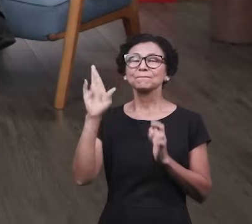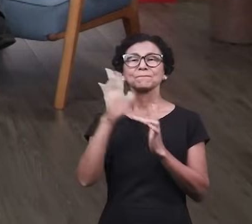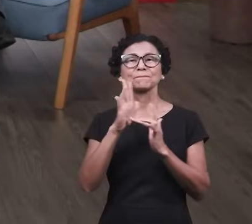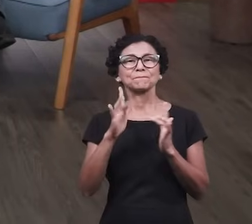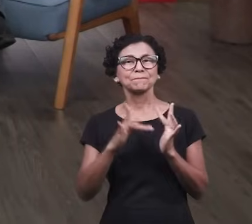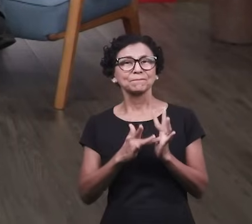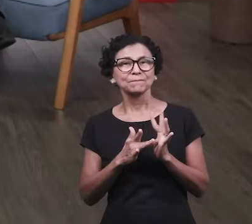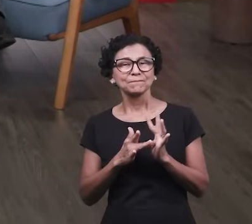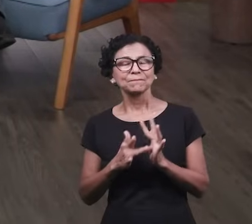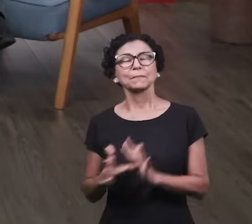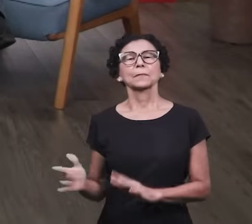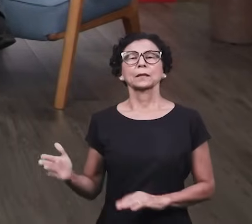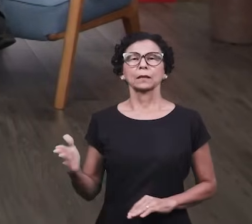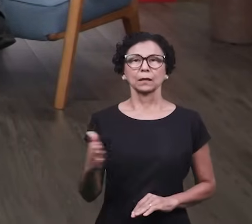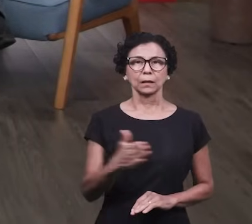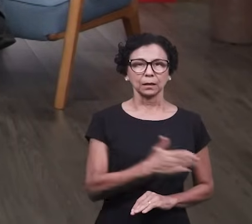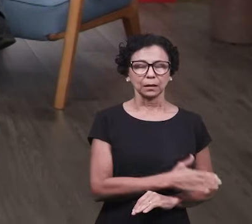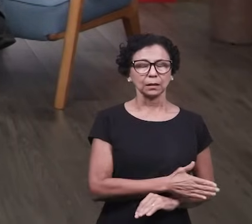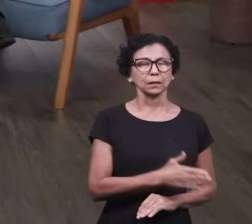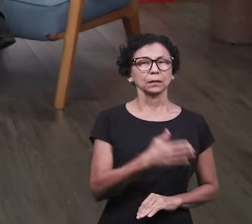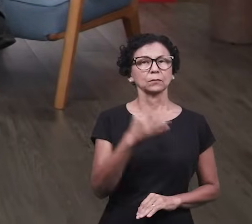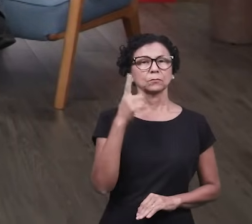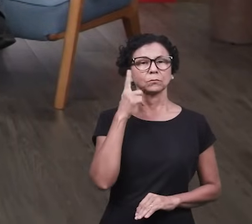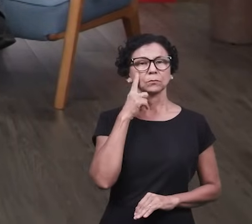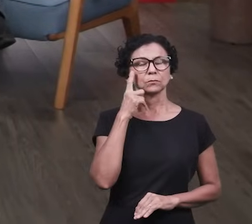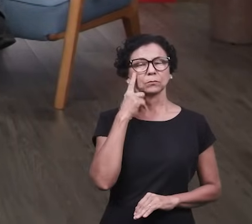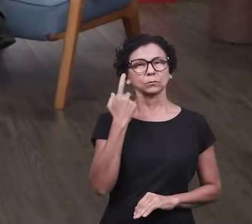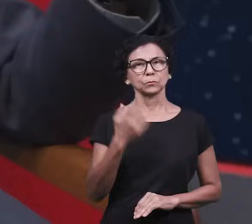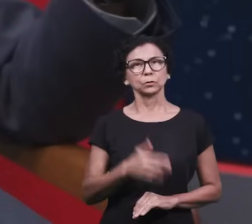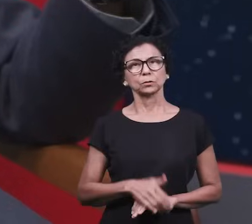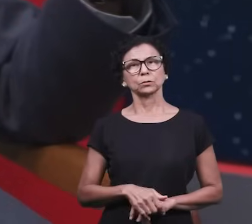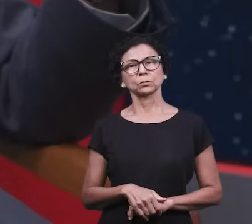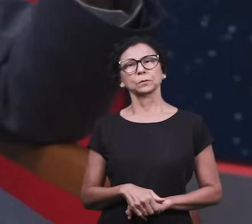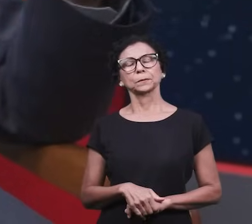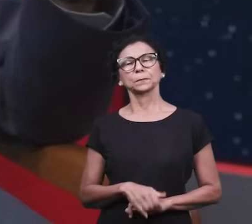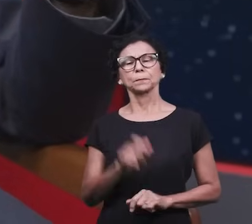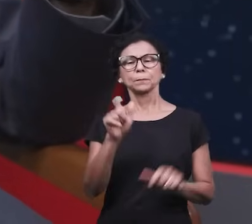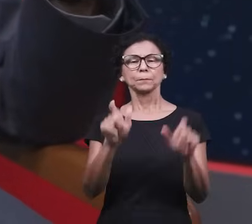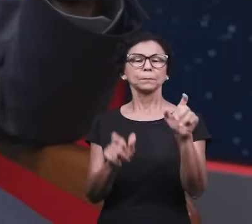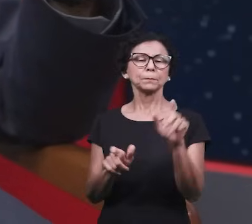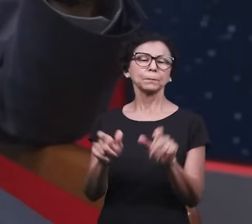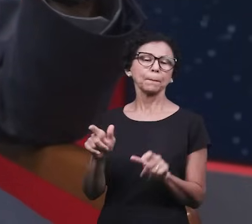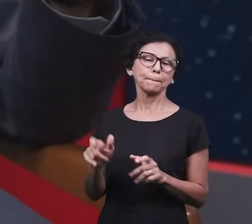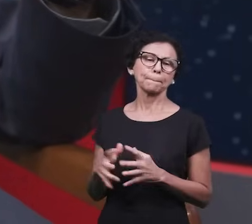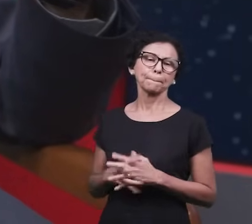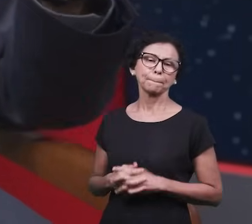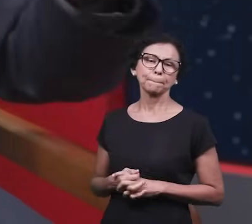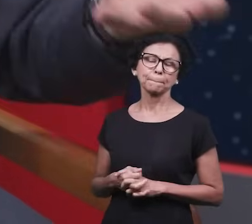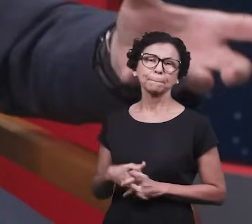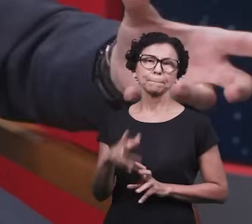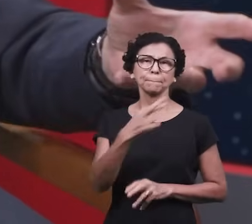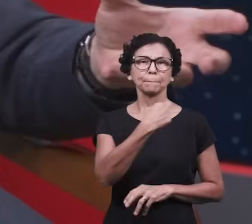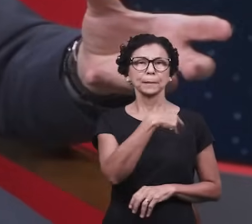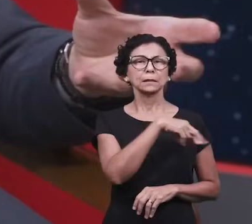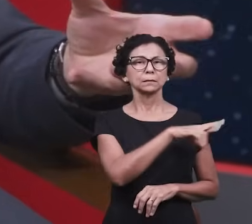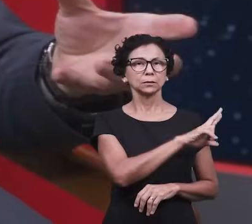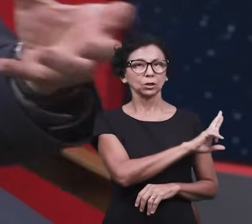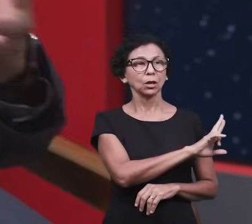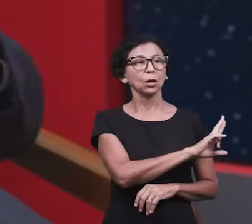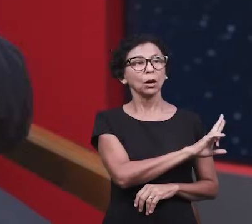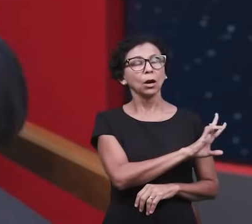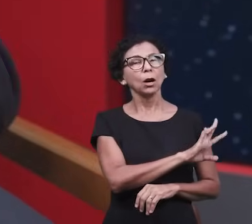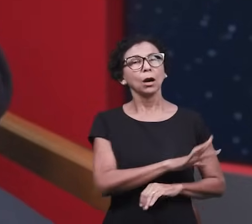nos dias atuais, até com mais intensidade, pessoas que são